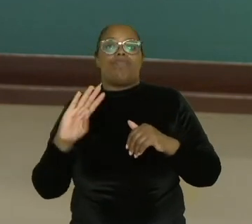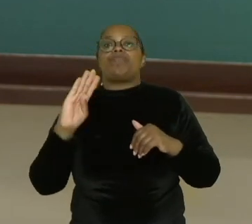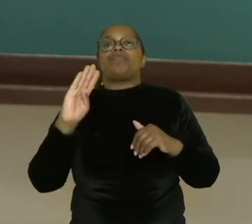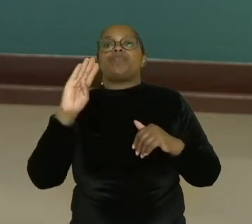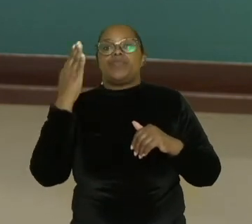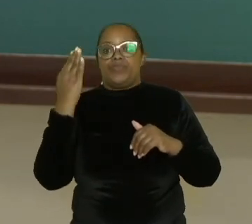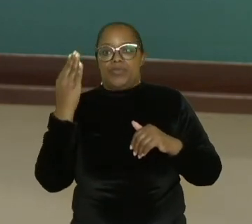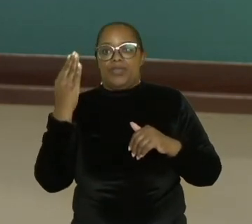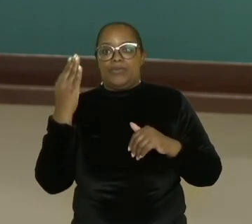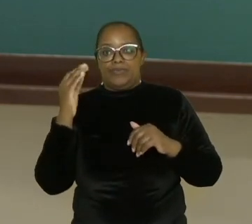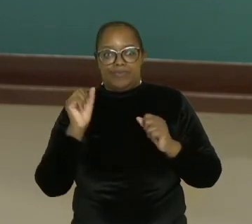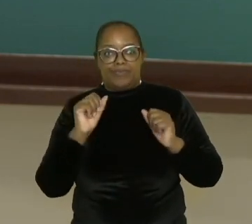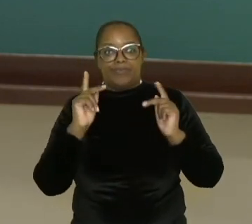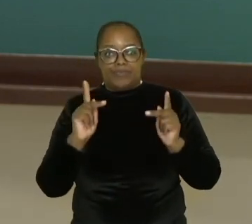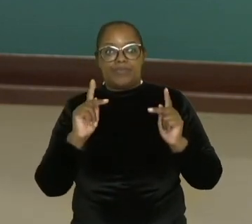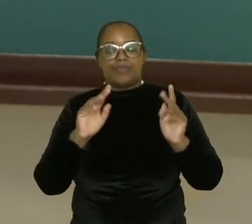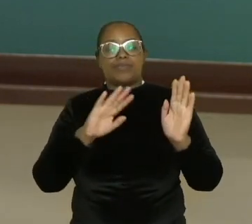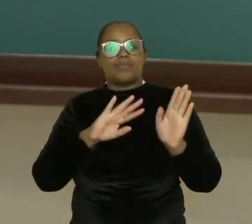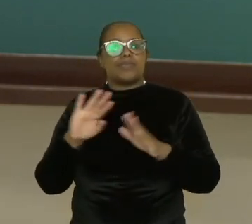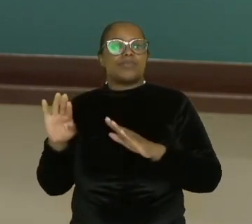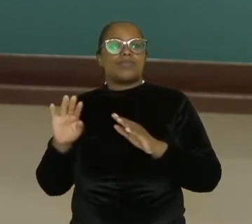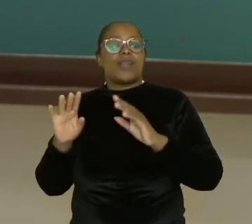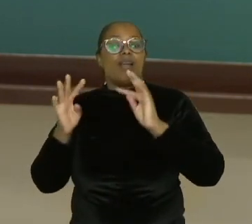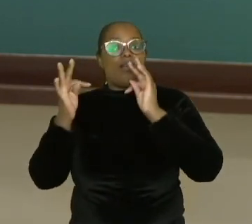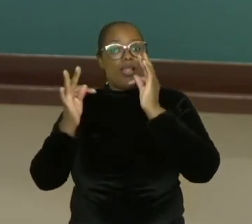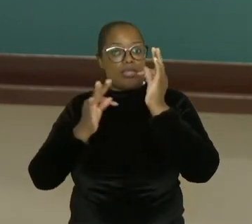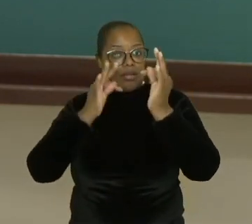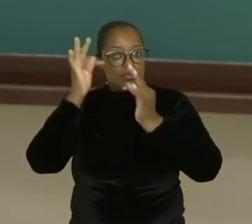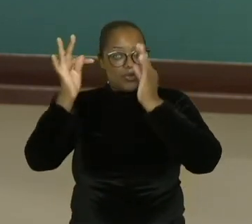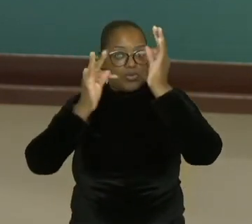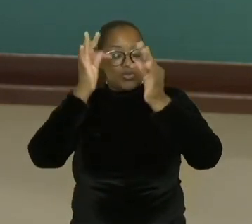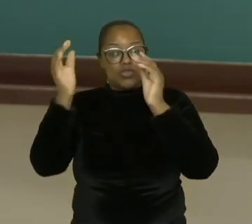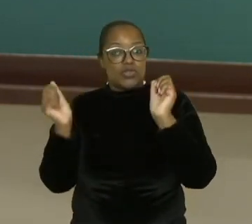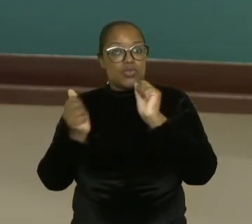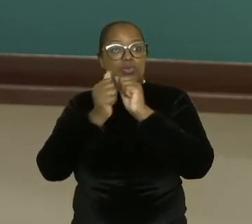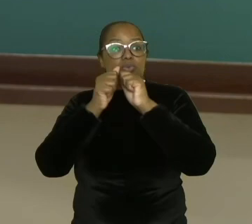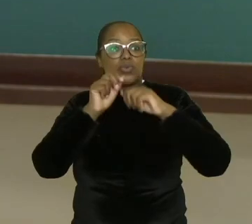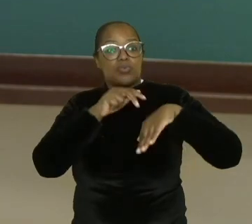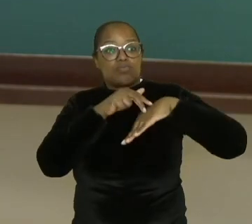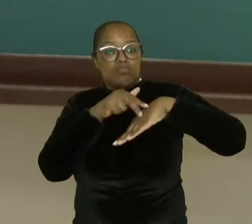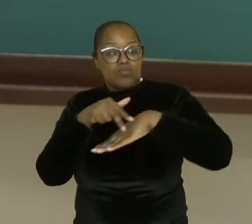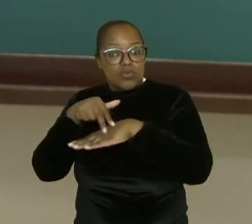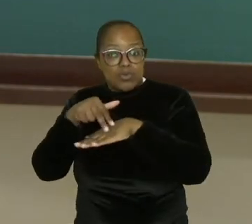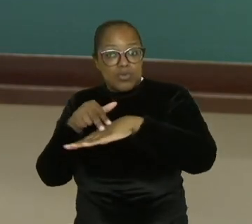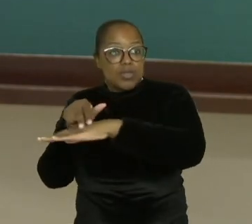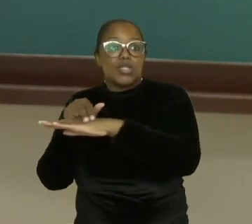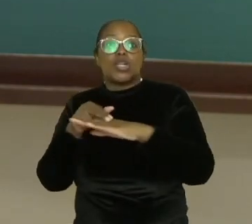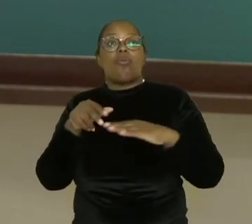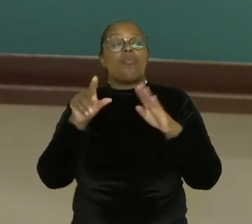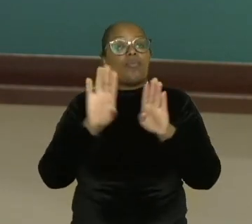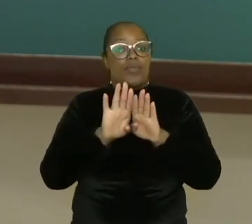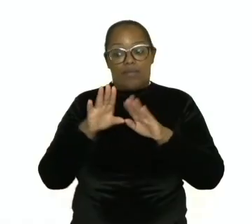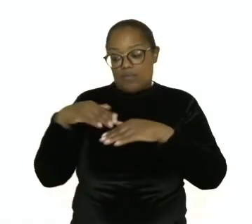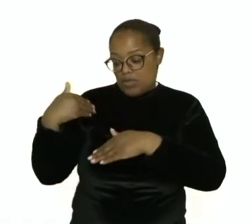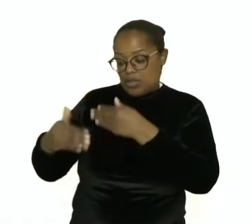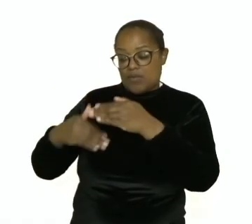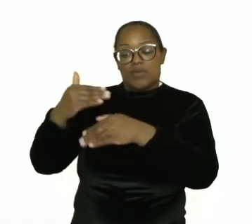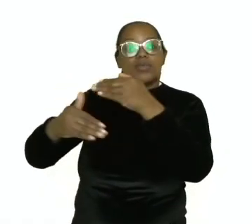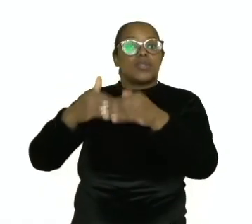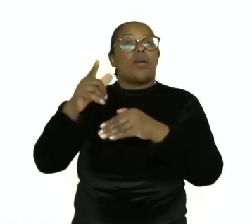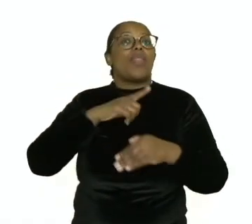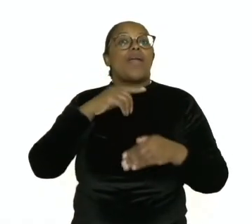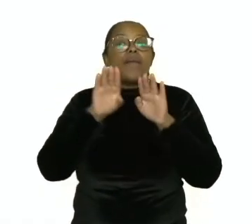surf, né? Surf é tecnologia. Então, como a gente estava falando lá, ó, a evolução do surf também garantiu a criação de